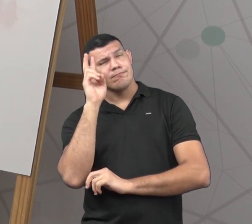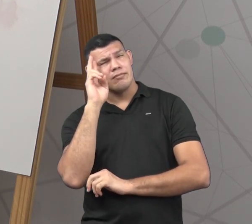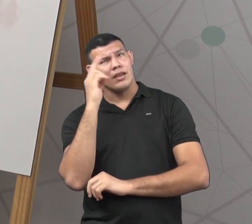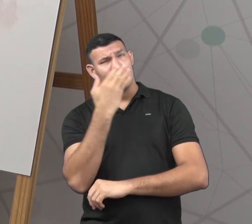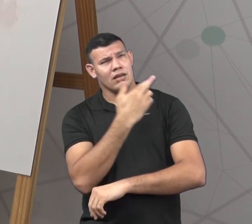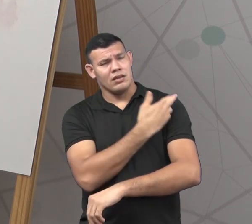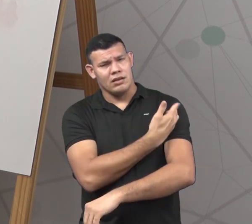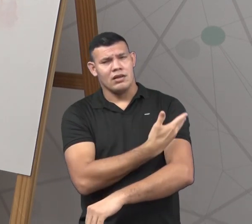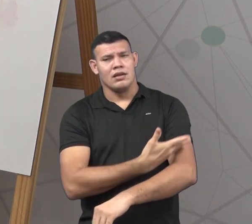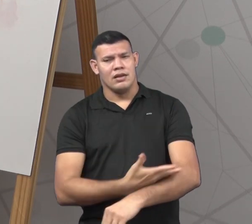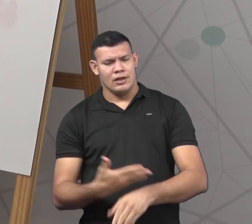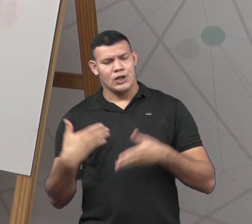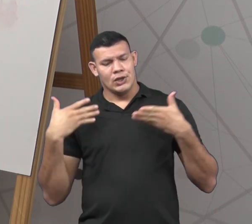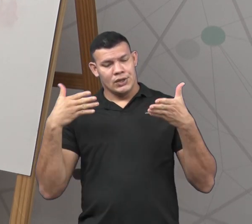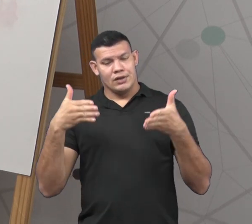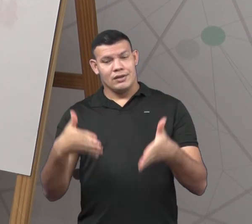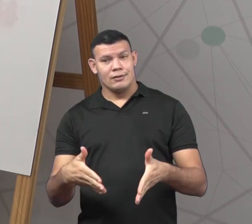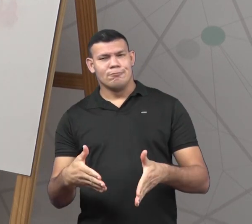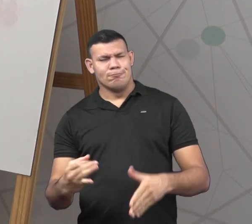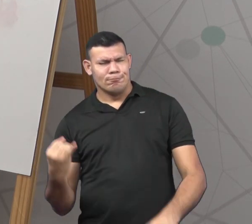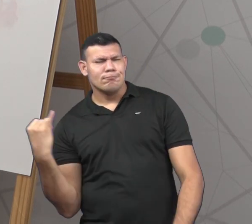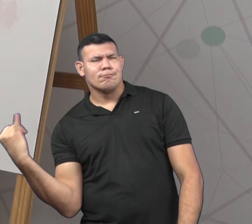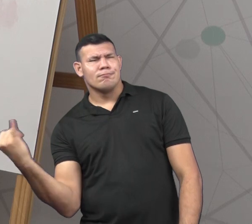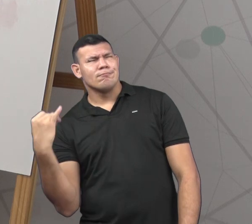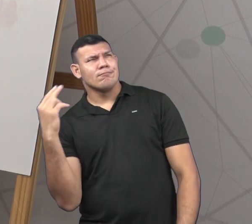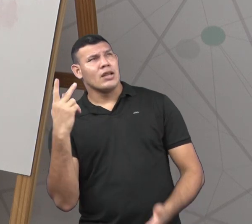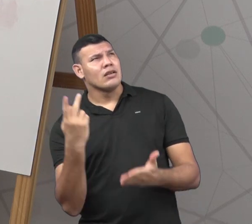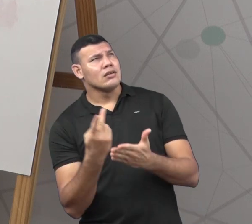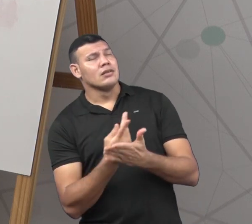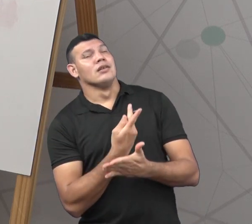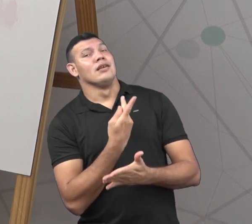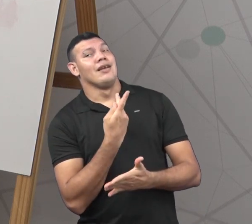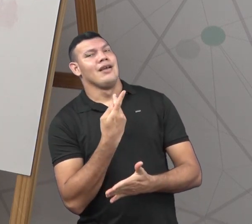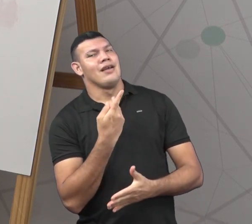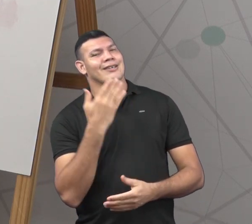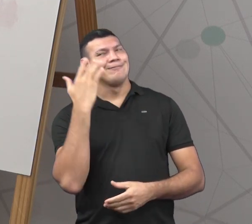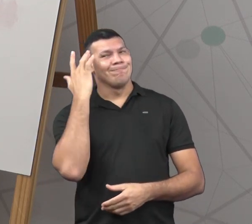Branco. Ah, um fato importante, olha só.